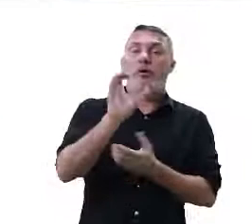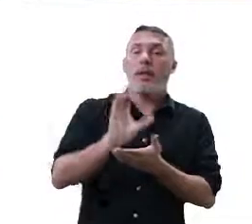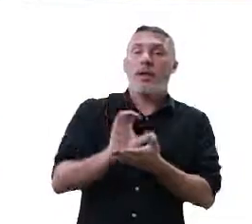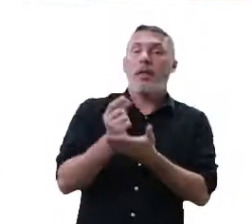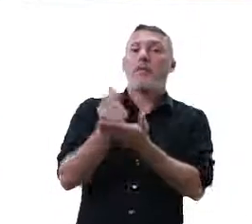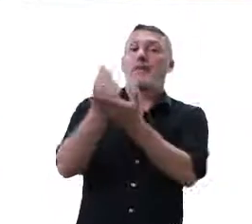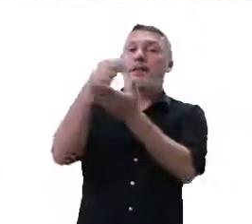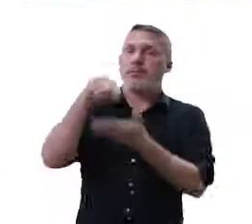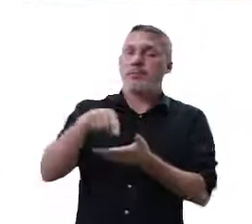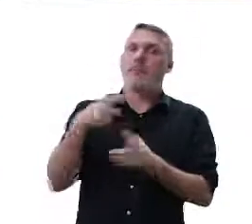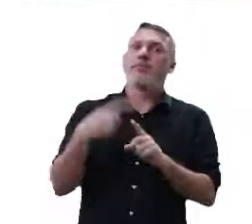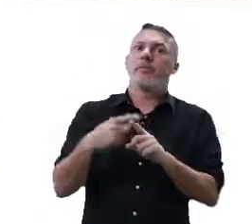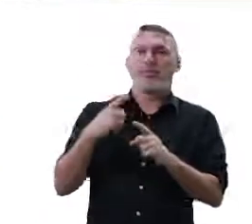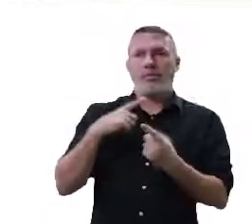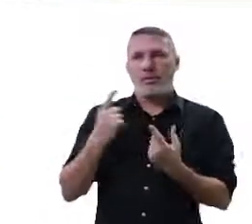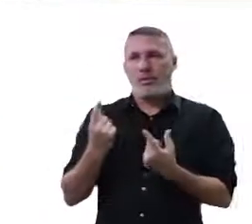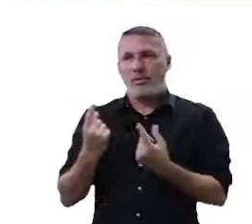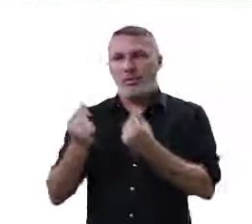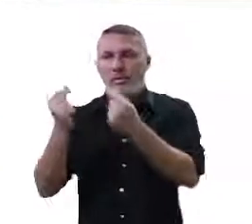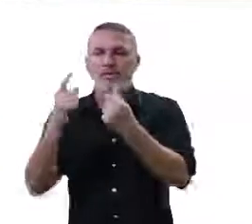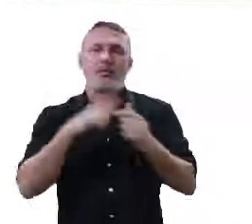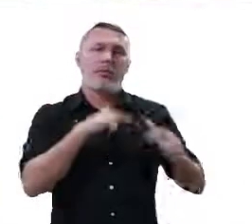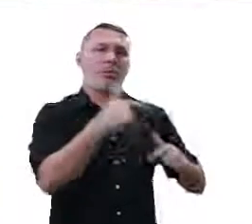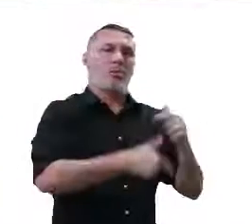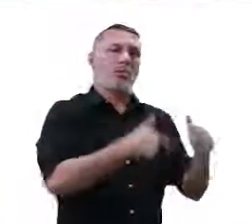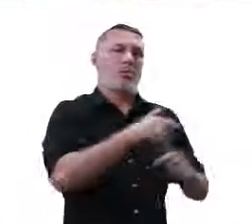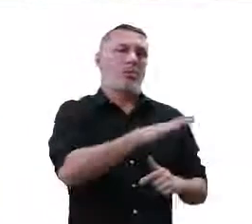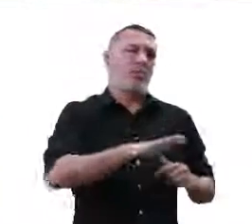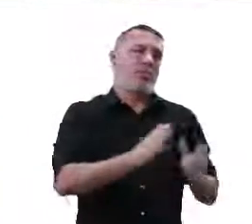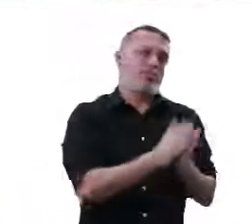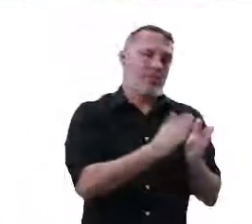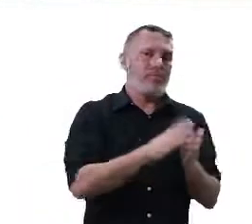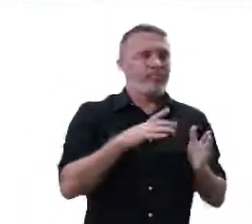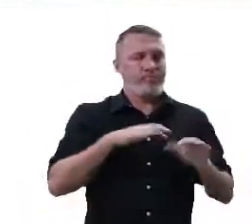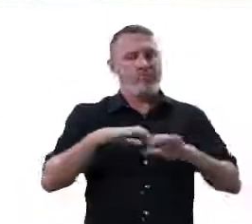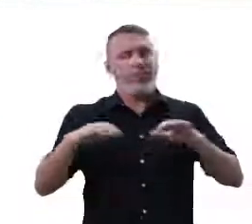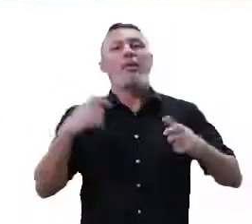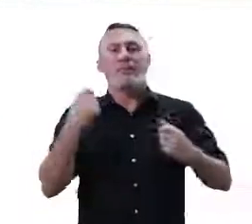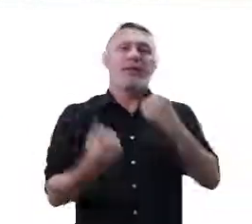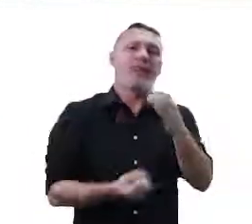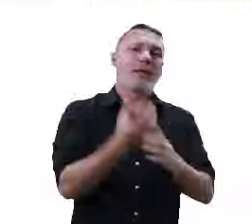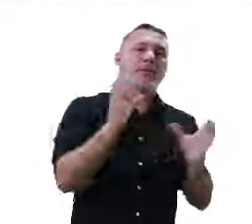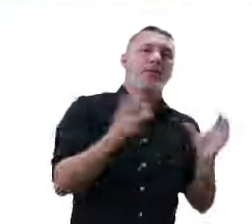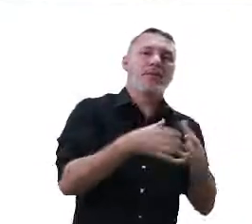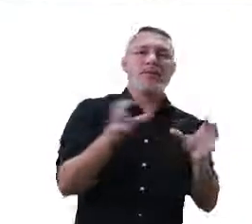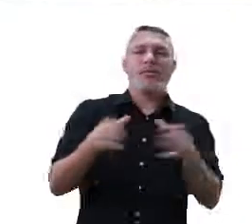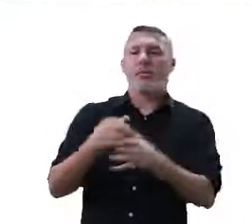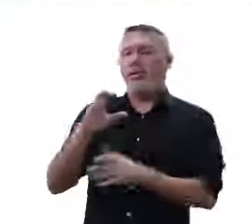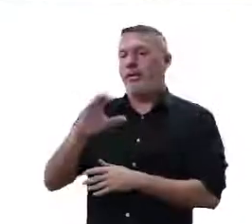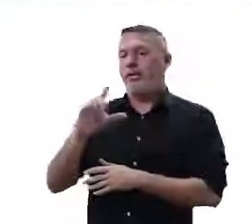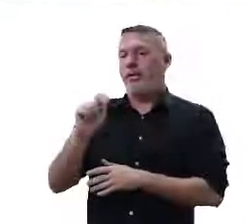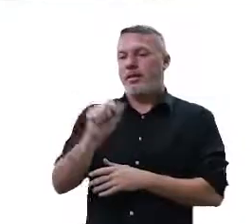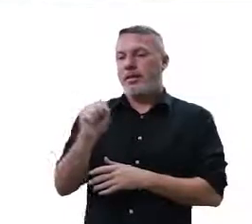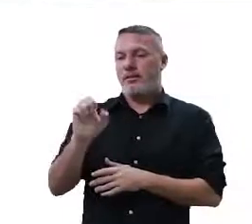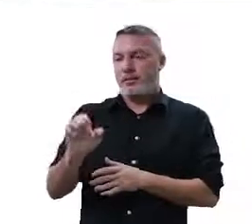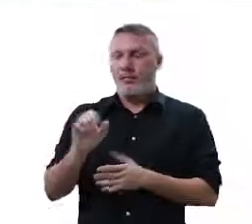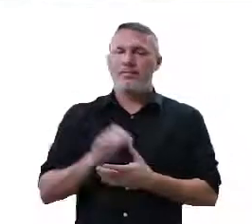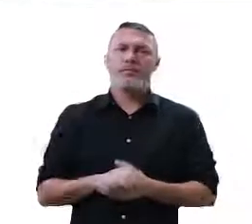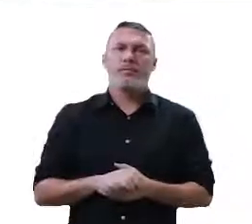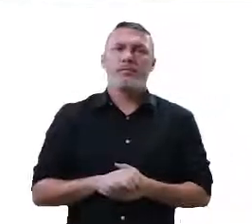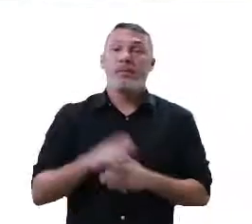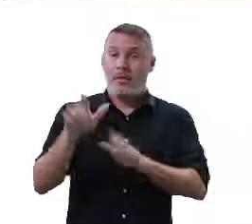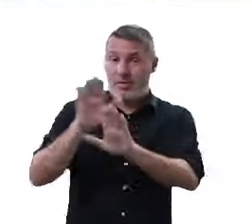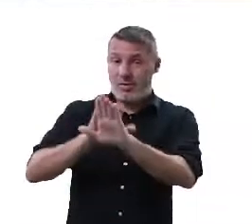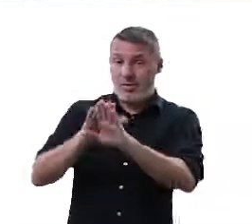ter inicialmente uma burguesia e um proletariado. E aí, imaginem vocês, a ideologia burguesa, ela